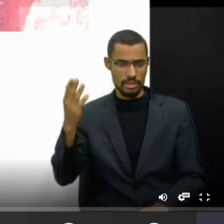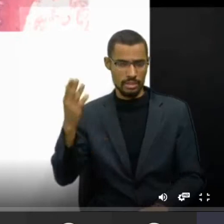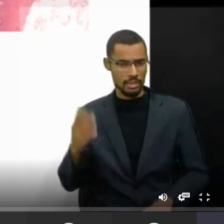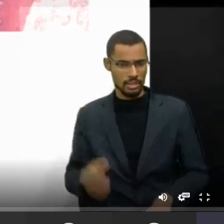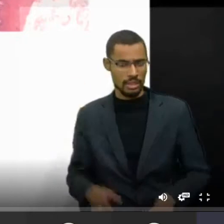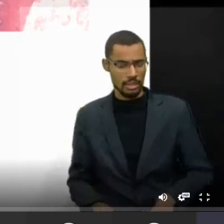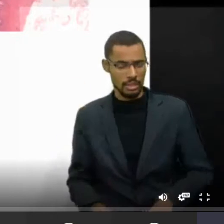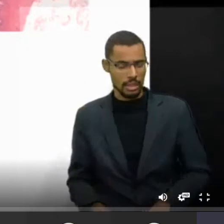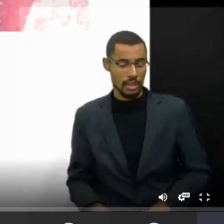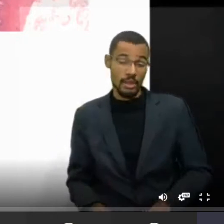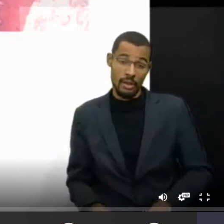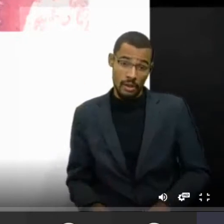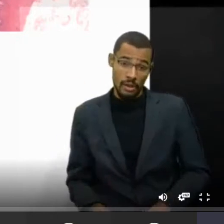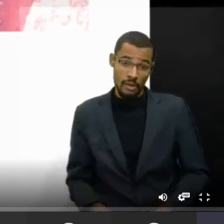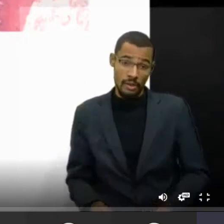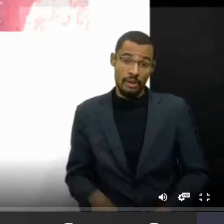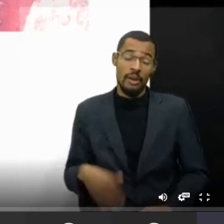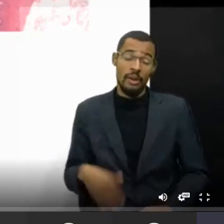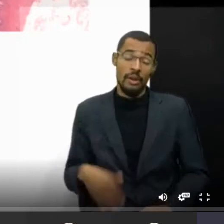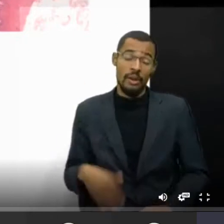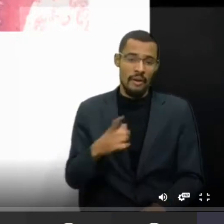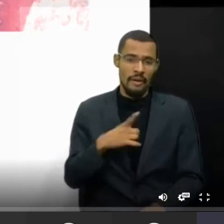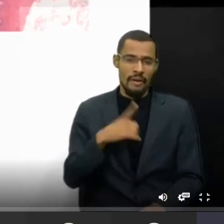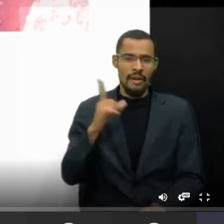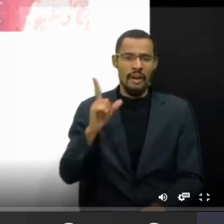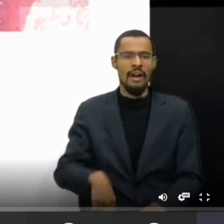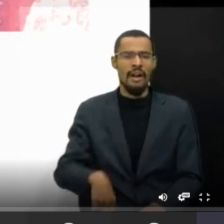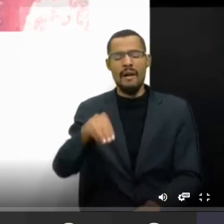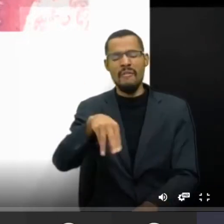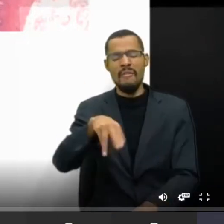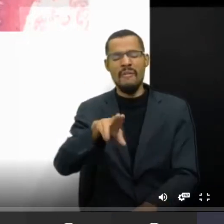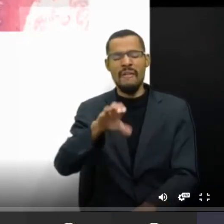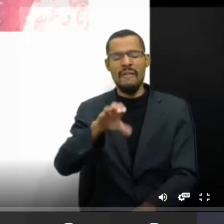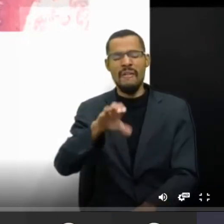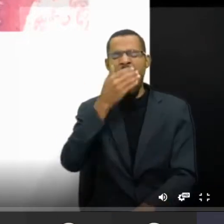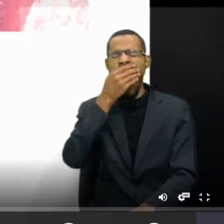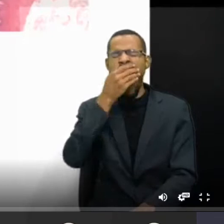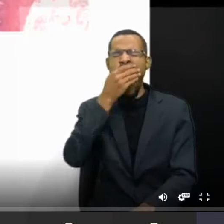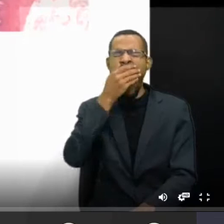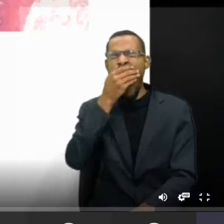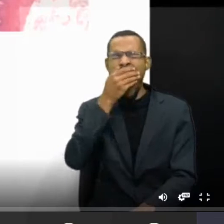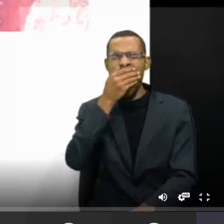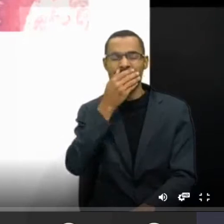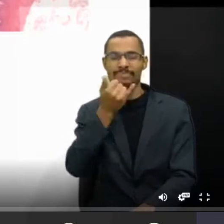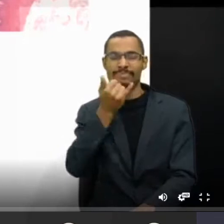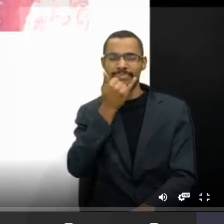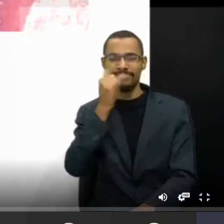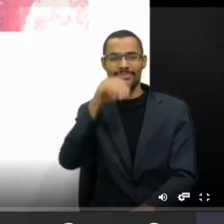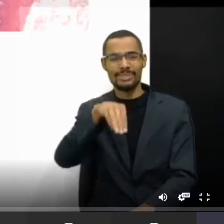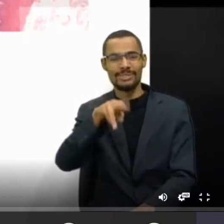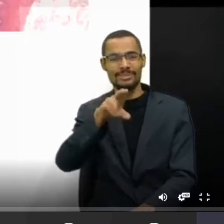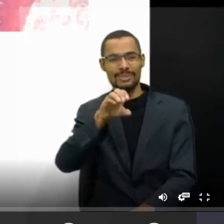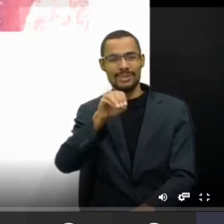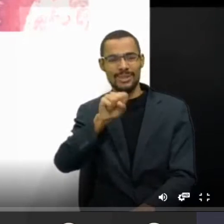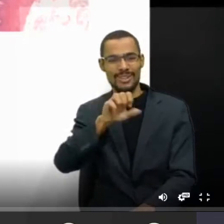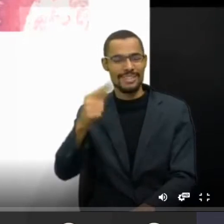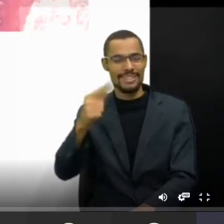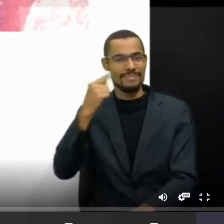glandular. E nós temos, junto com a região da mucosa, olha aqui, ó, região de mucosa, nós